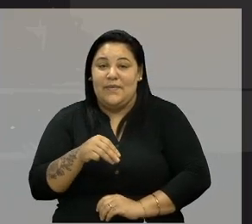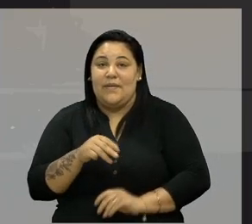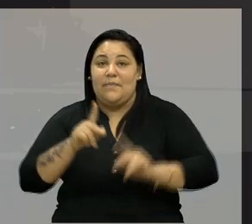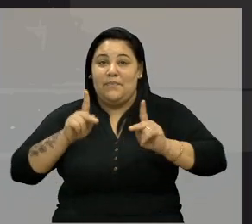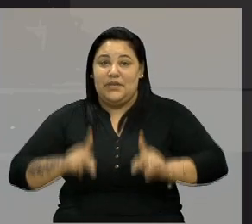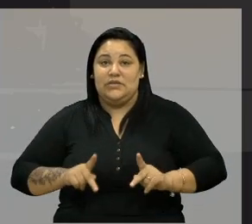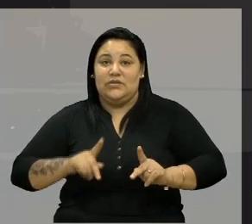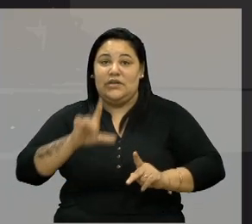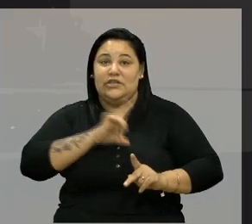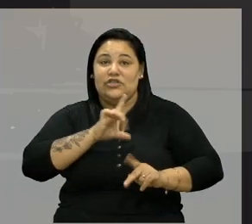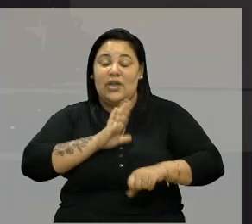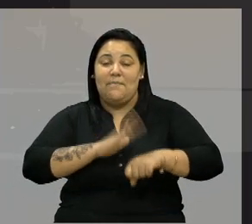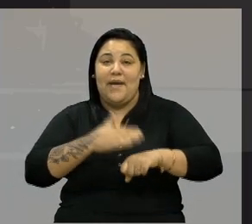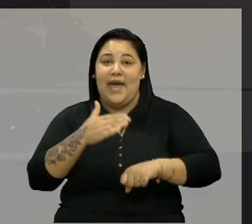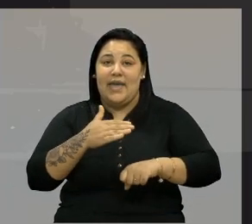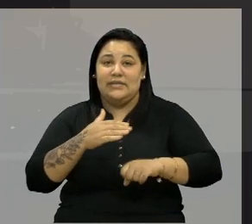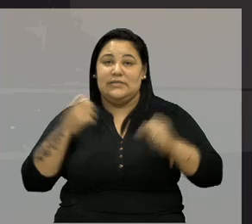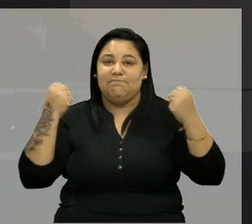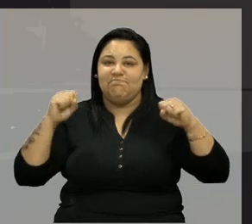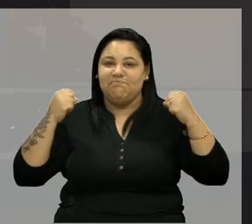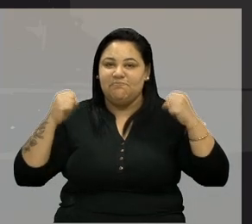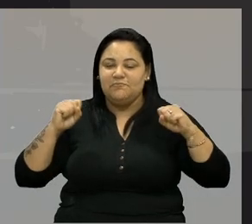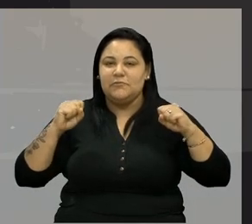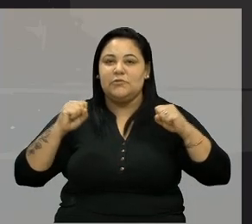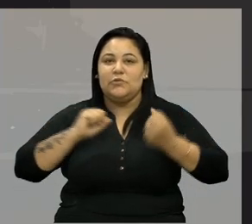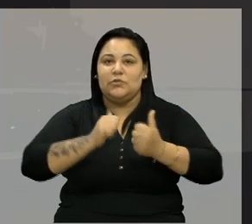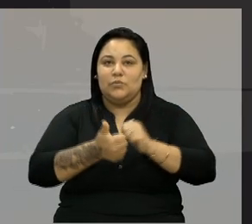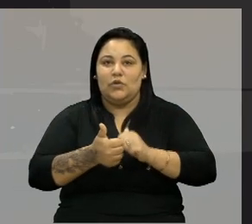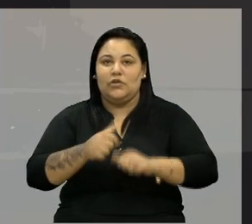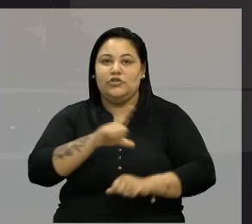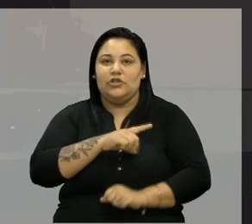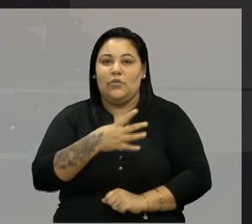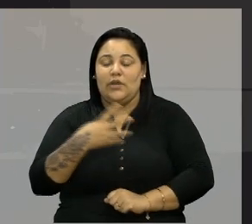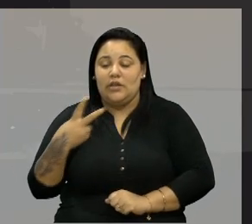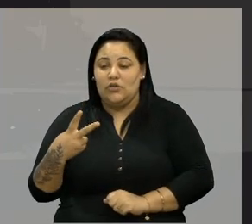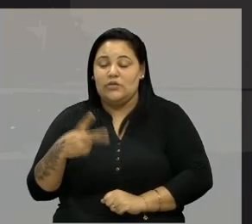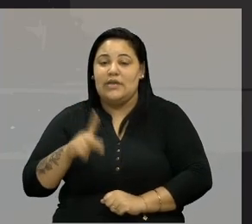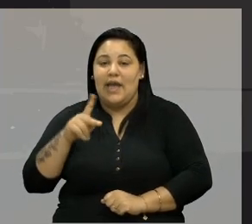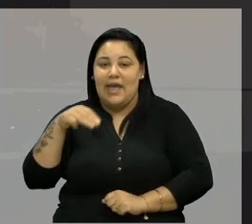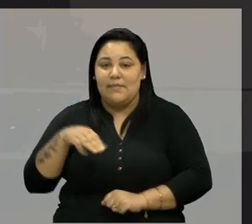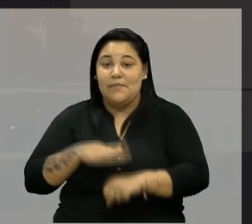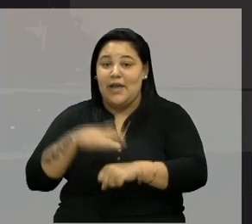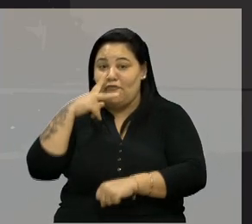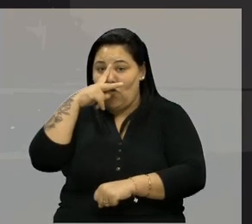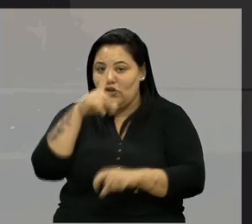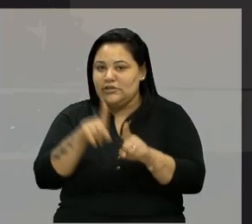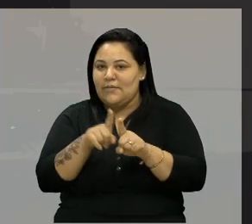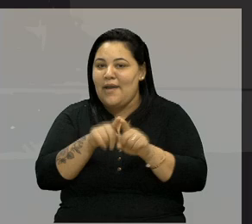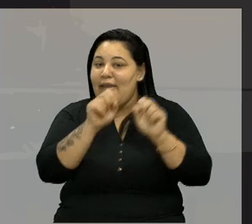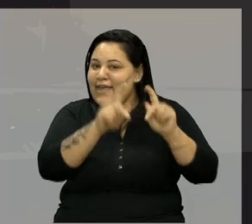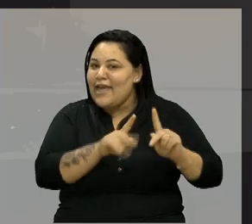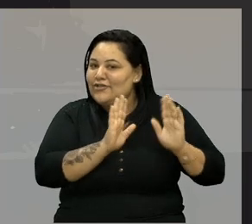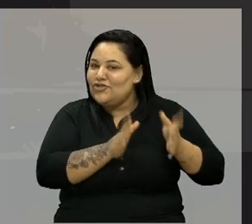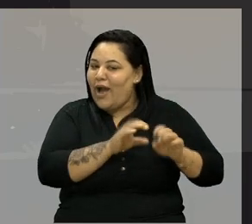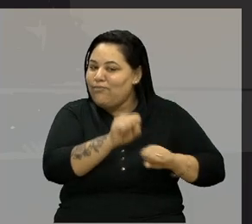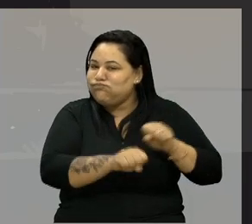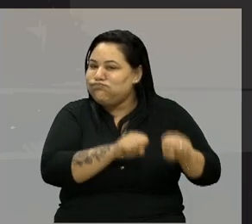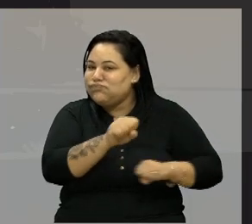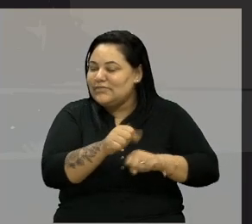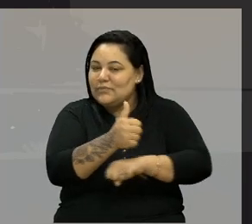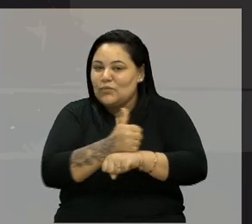pouco mais de condicionamento físico o trajeto Esporte tinha 42 km e para quem já é um ciclista mais